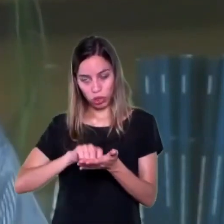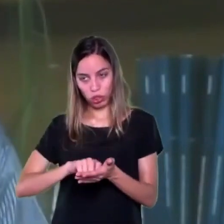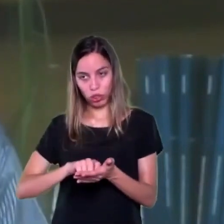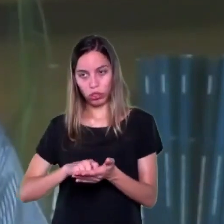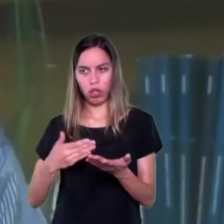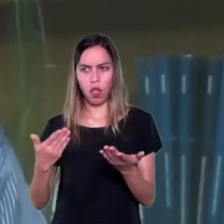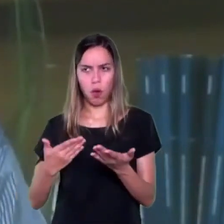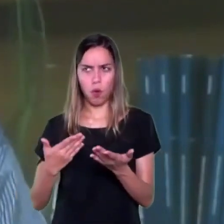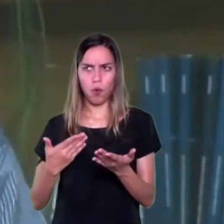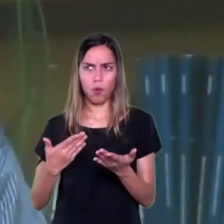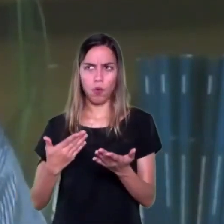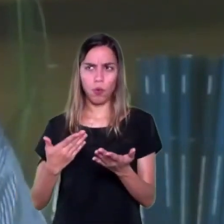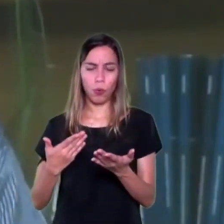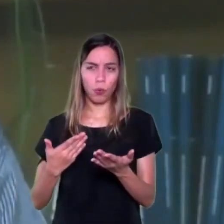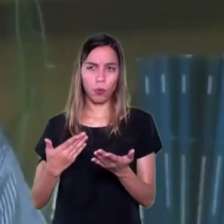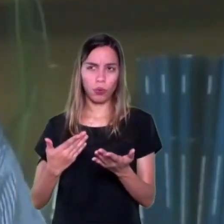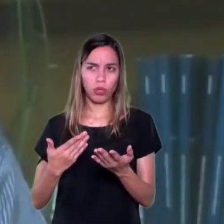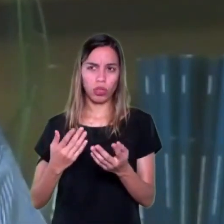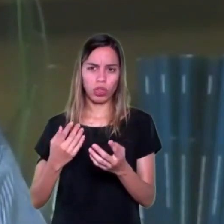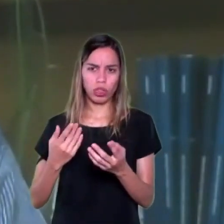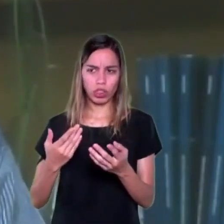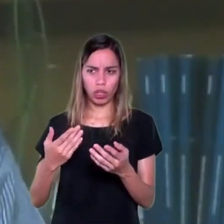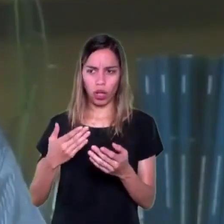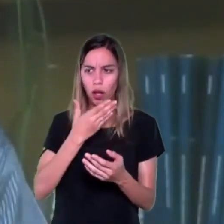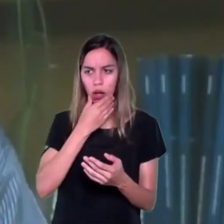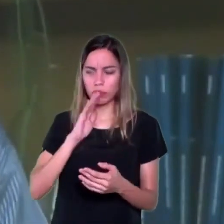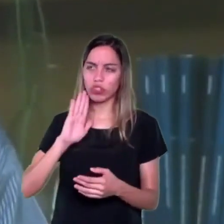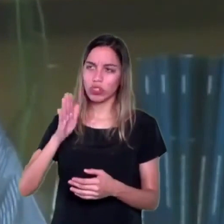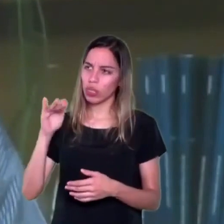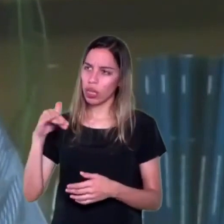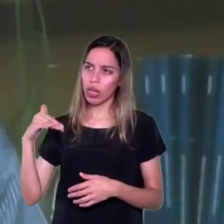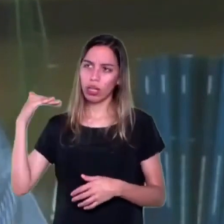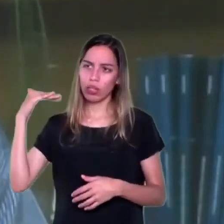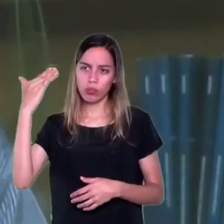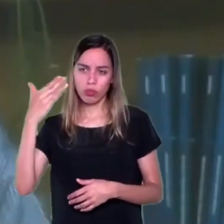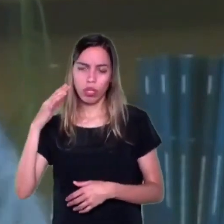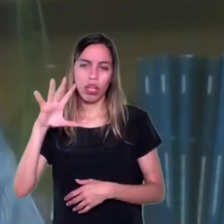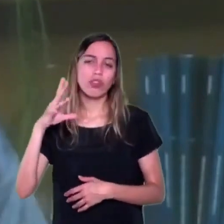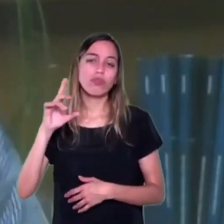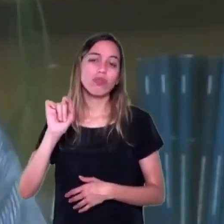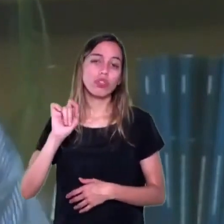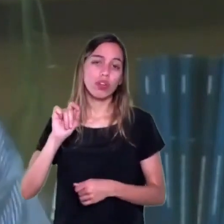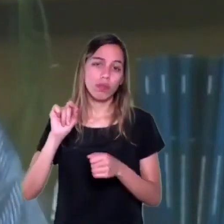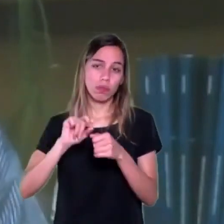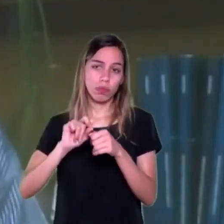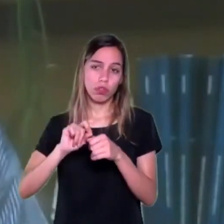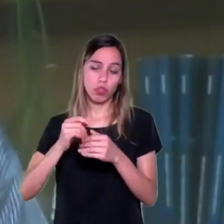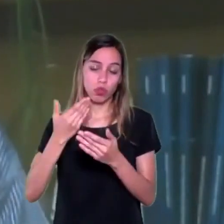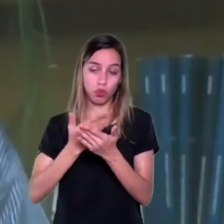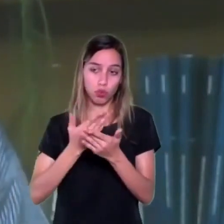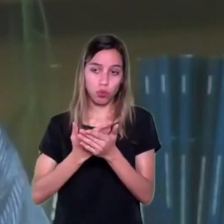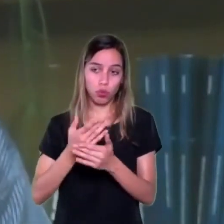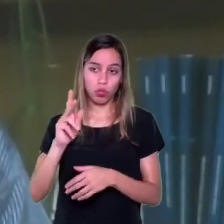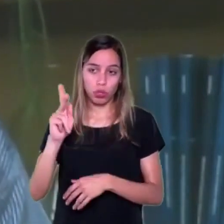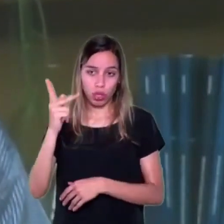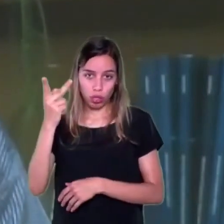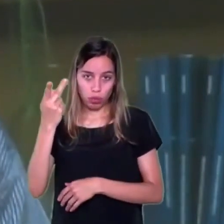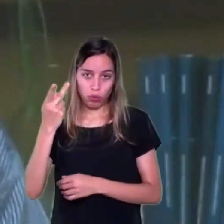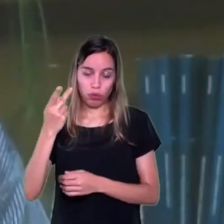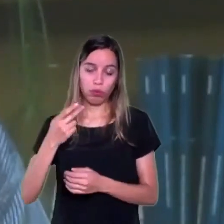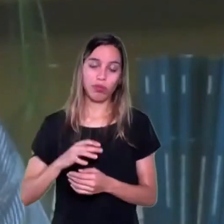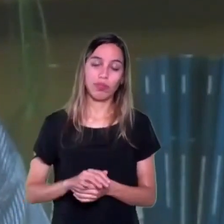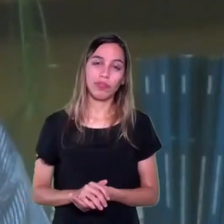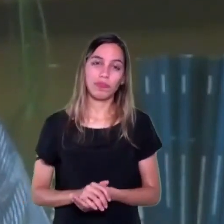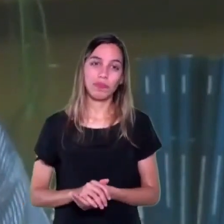de adulto e já mais velho, ele resolveu fazer história, de tanto que a gente fala na história, ele